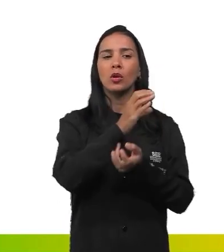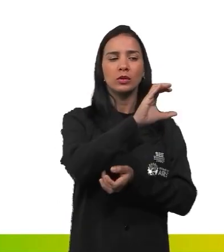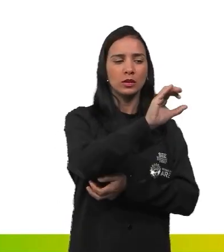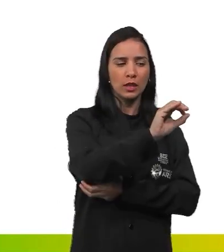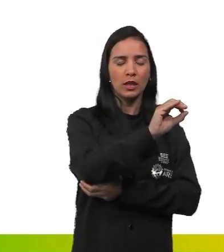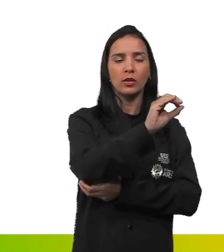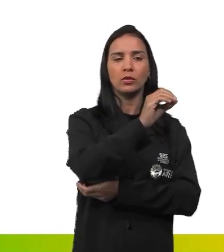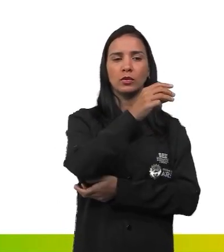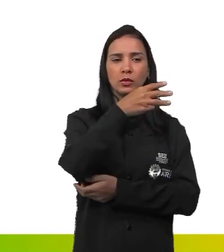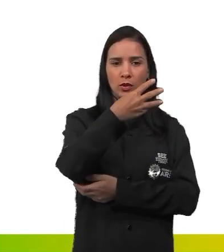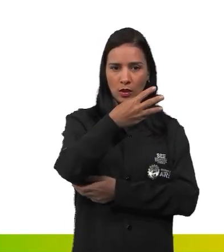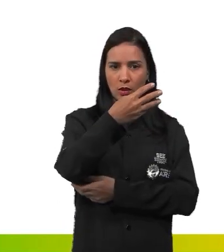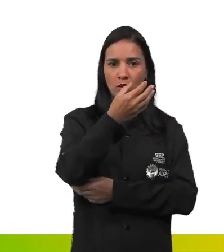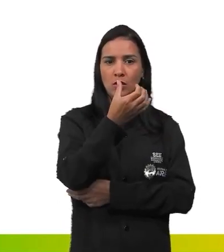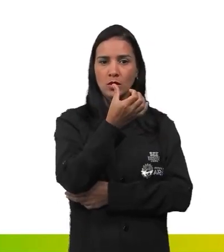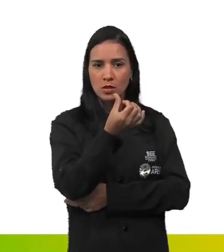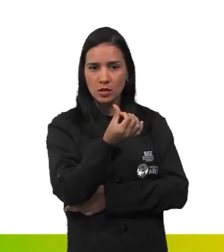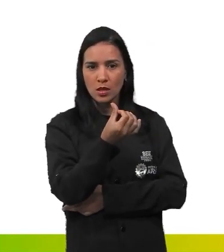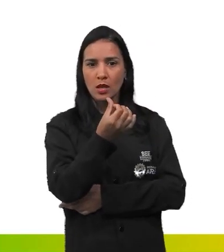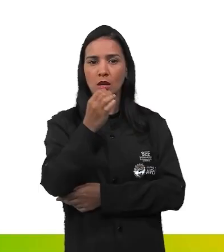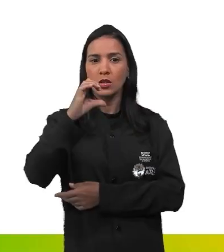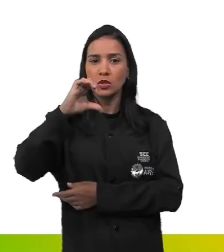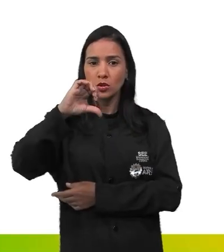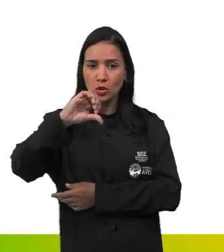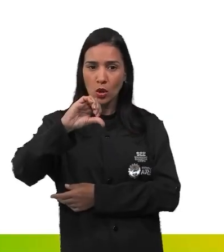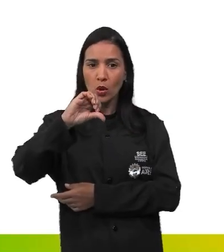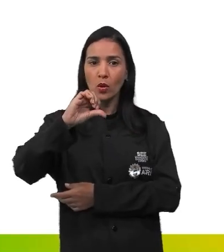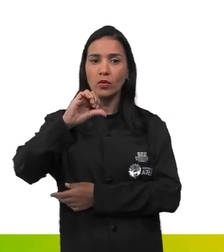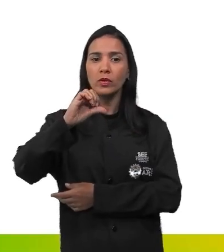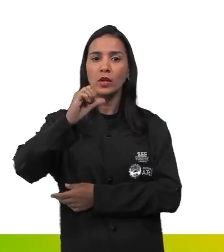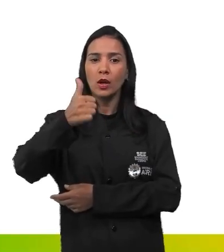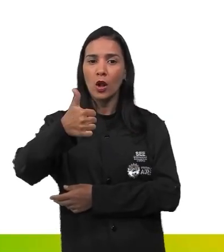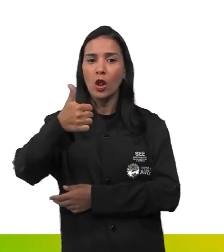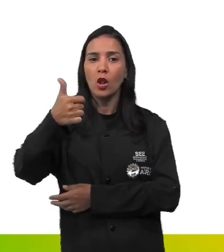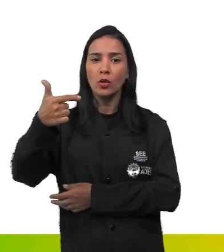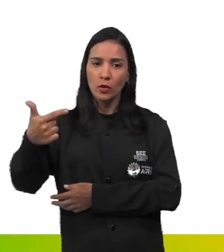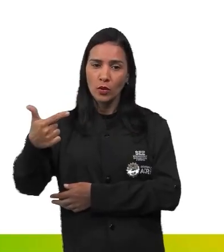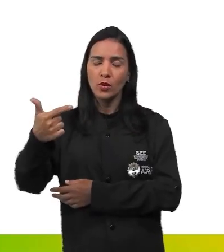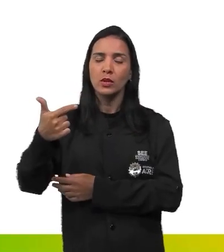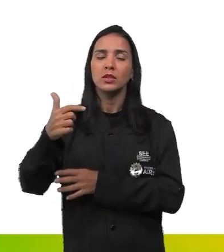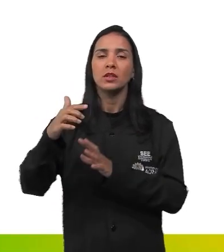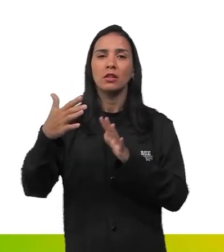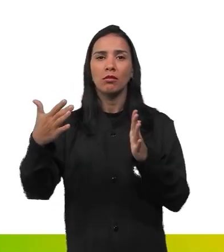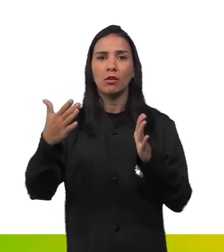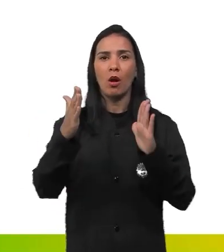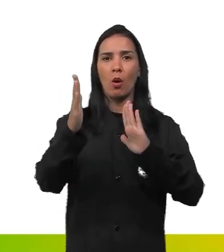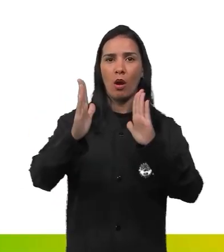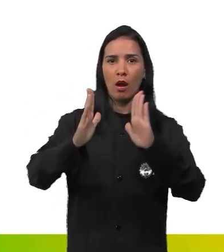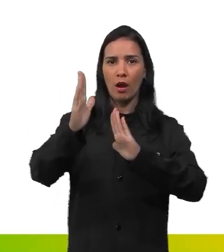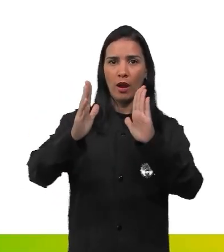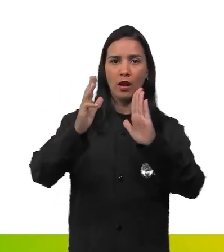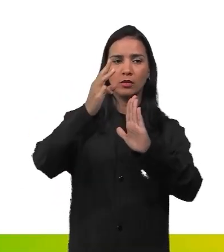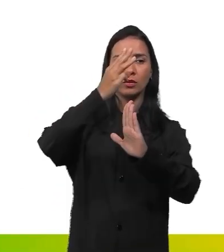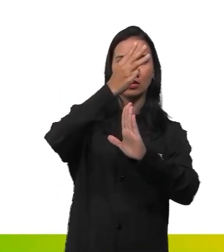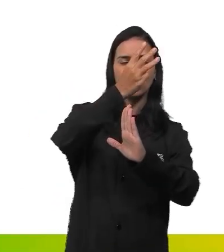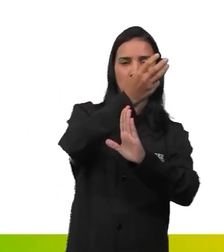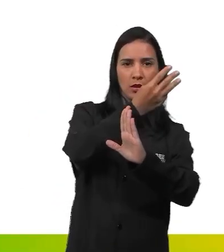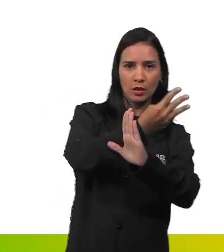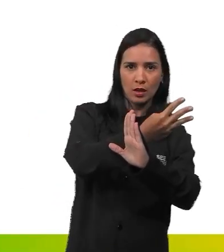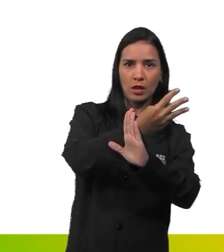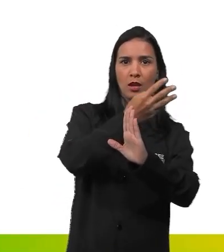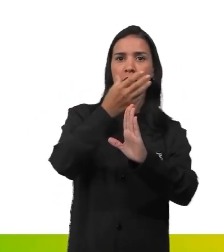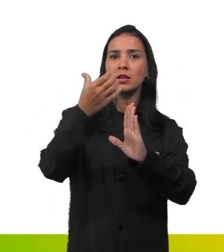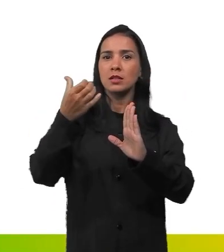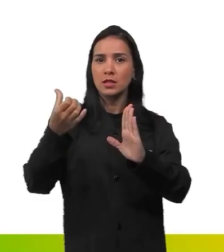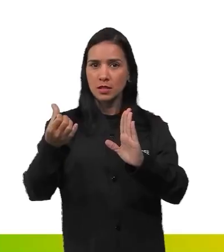0 é 3. 3 menos 3 é 3. E 9 menos 6 também é 3.